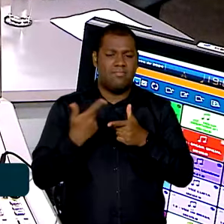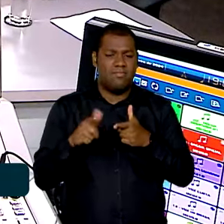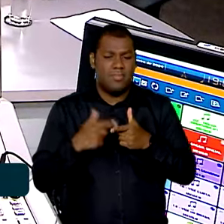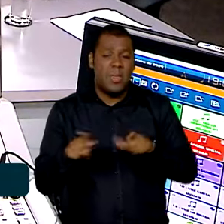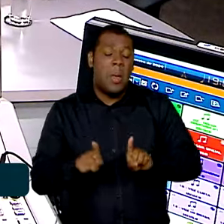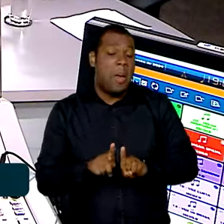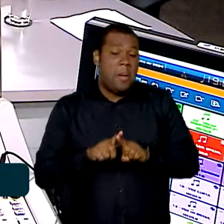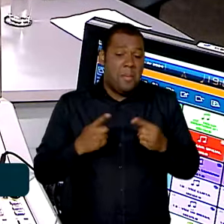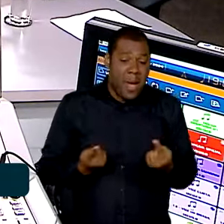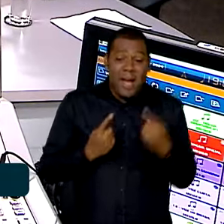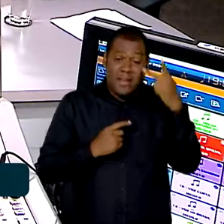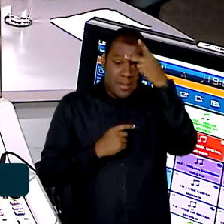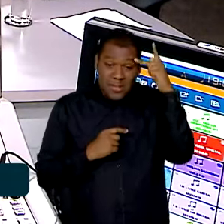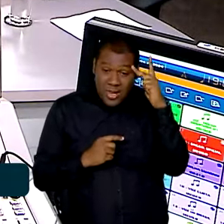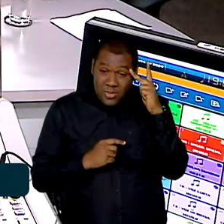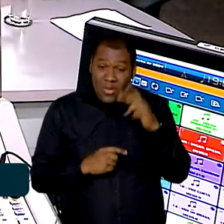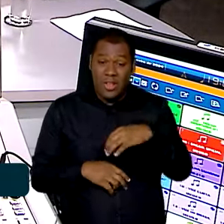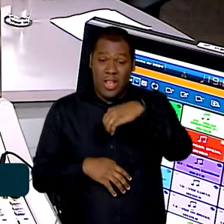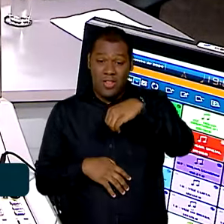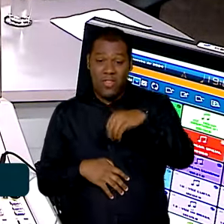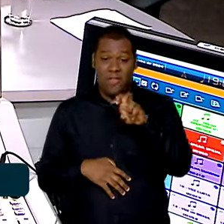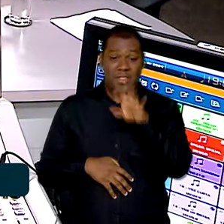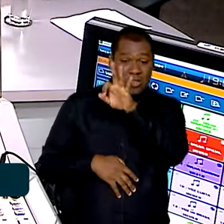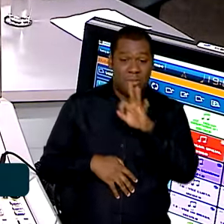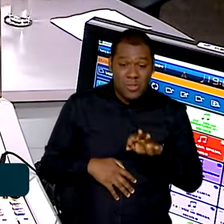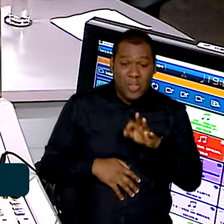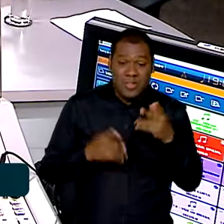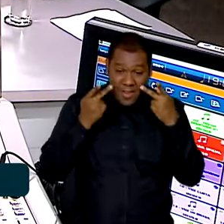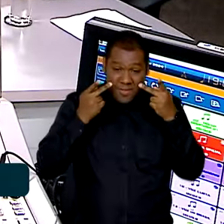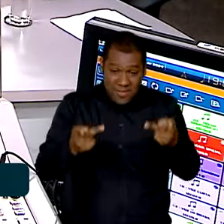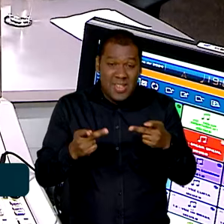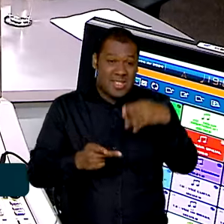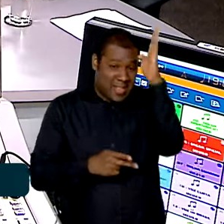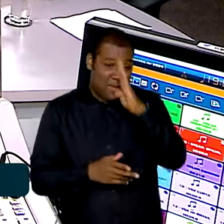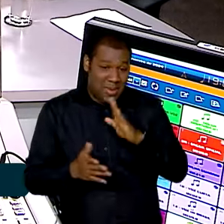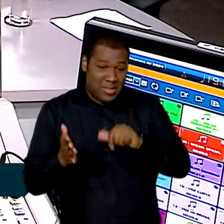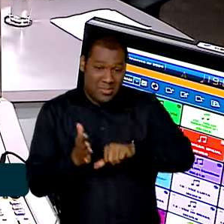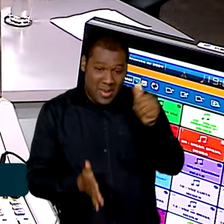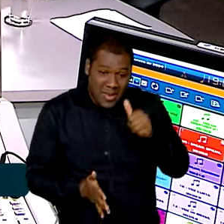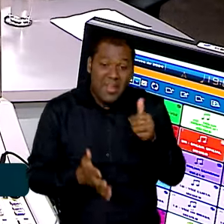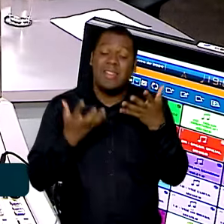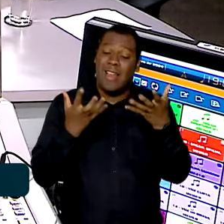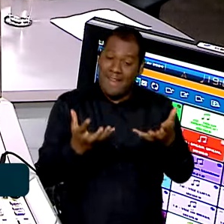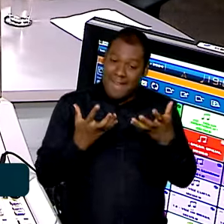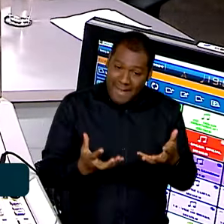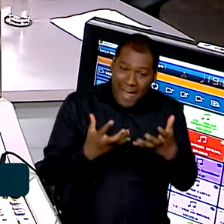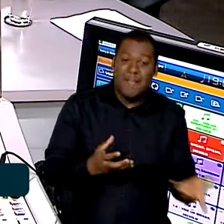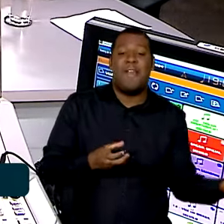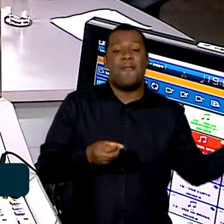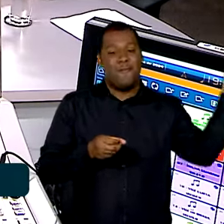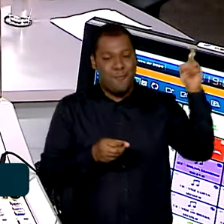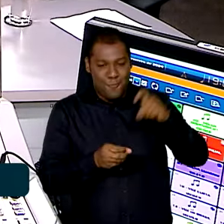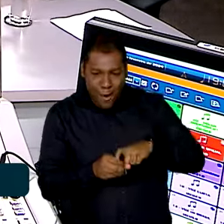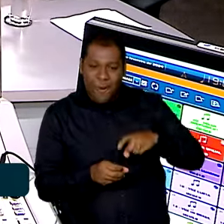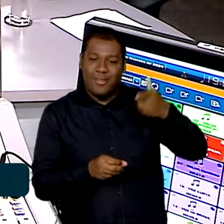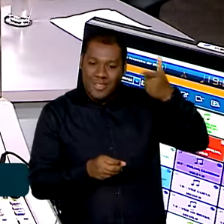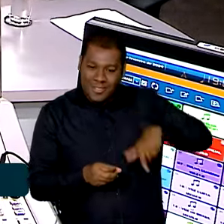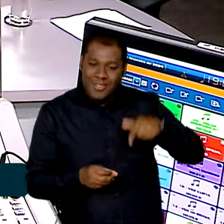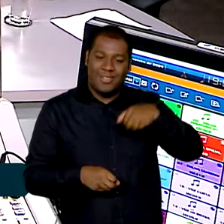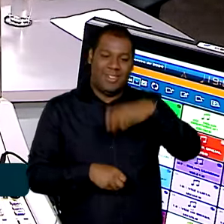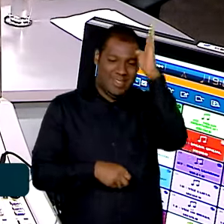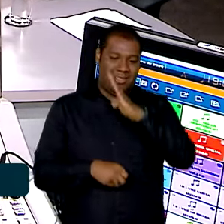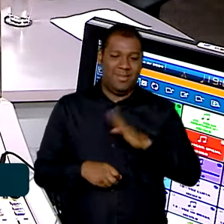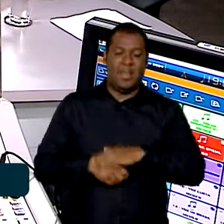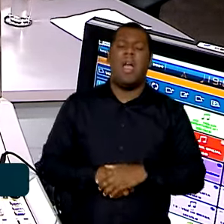95% gostou de visitar e quer voltar. Então, esse é um país extraordinário e que a gente sabe receber as pessoas,